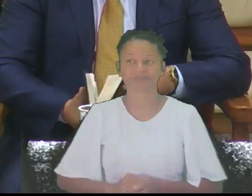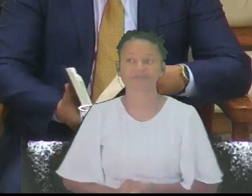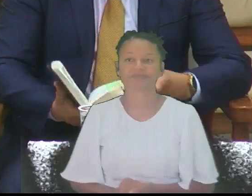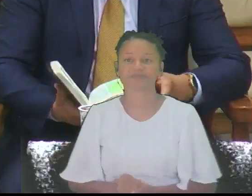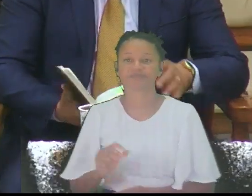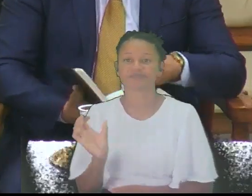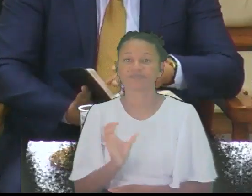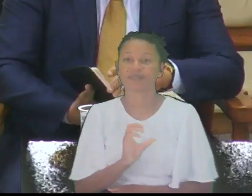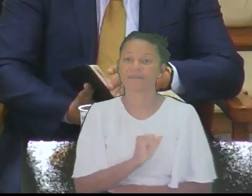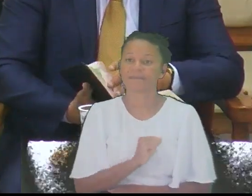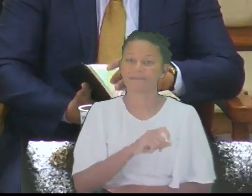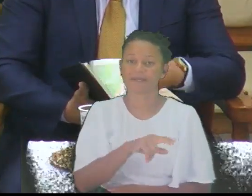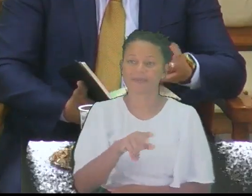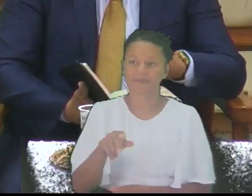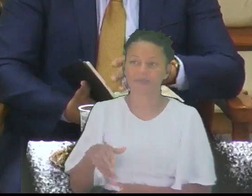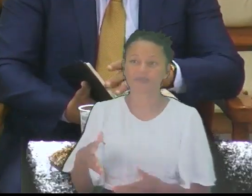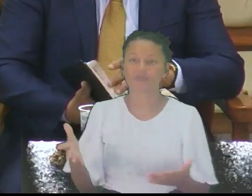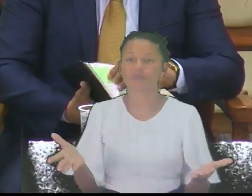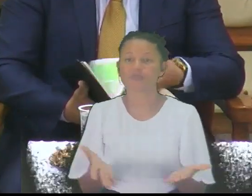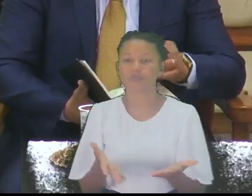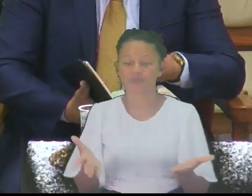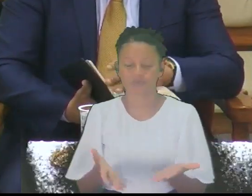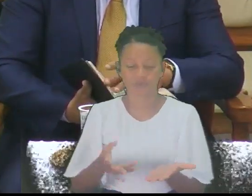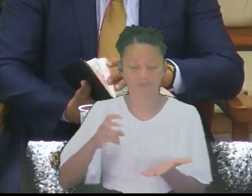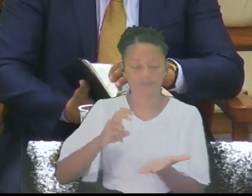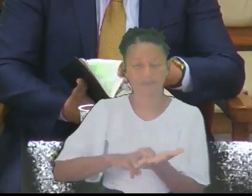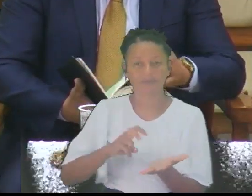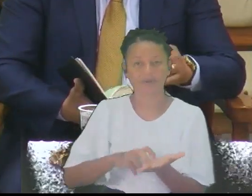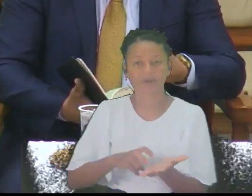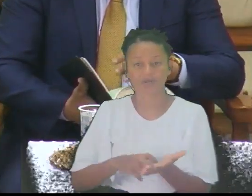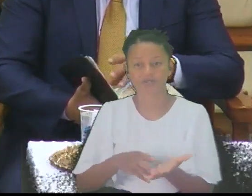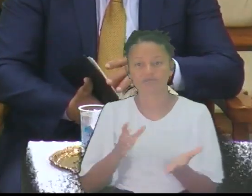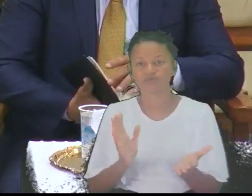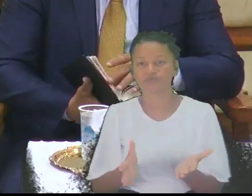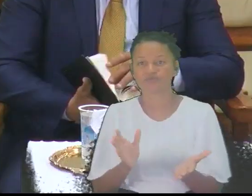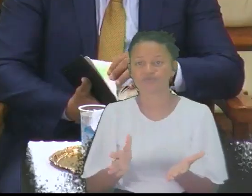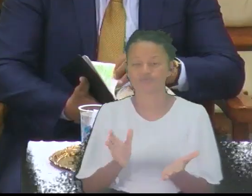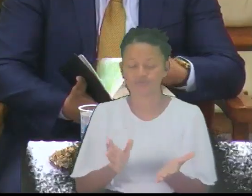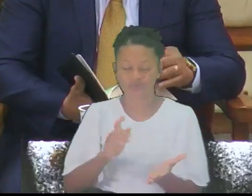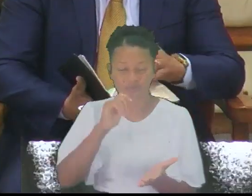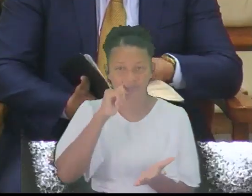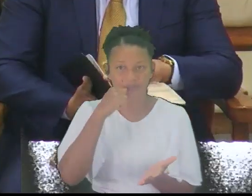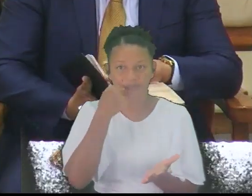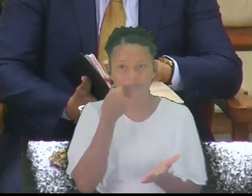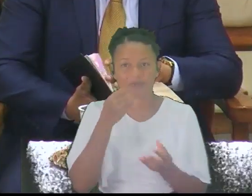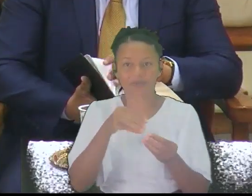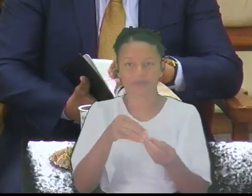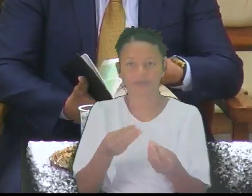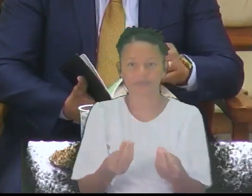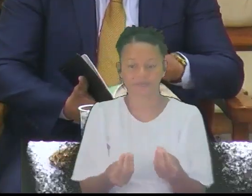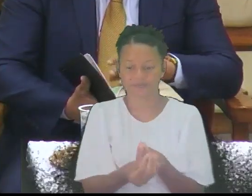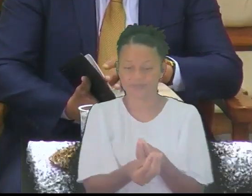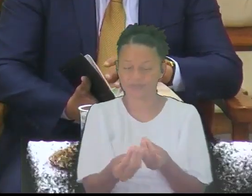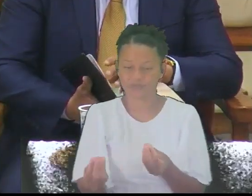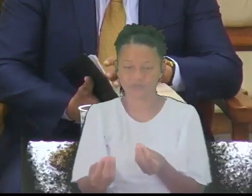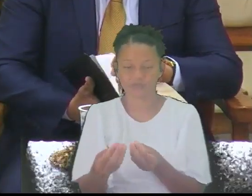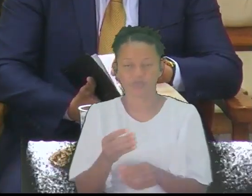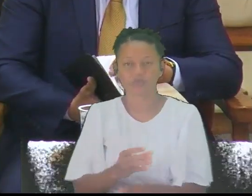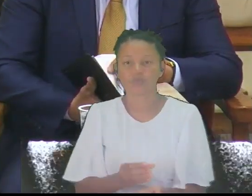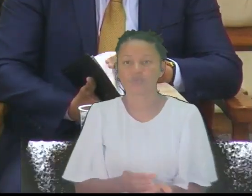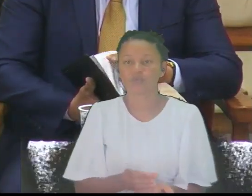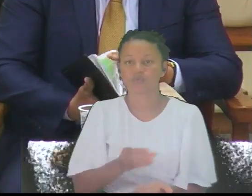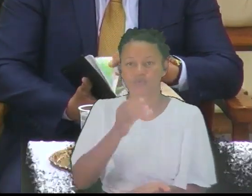Meus amados irmãos, nesta manhã, nós vamos daqui a pouco partir o pão, repartir o cálice